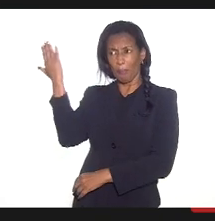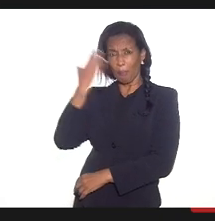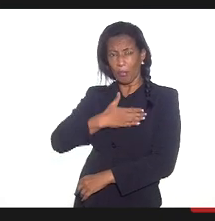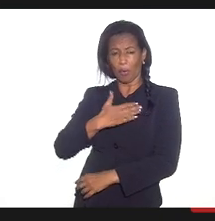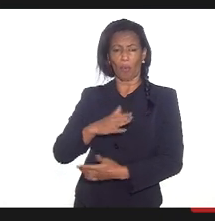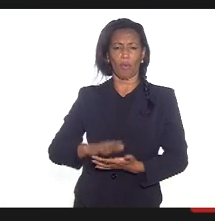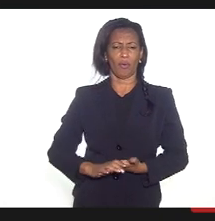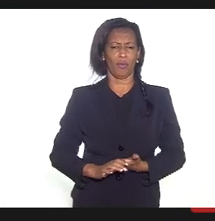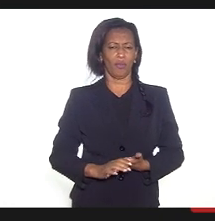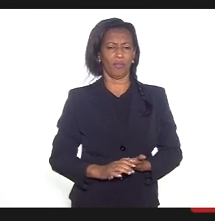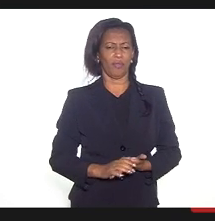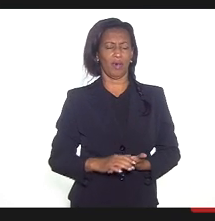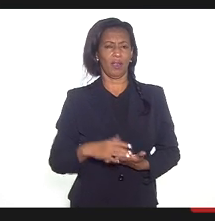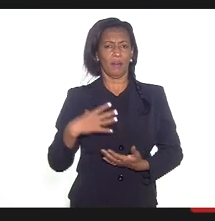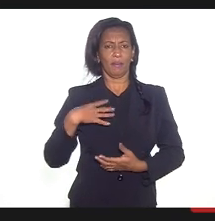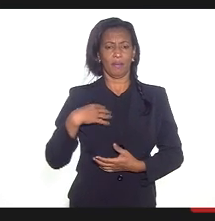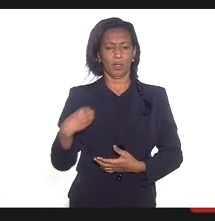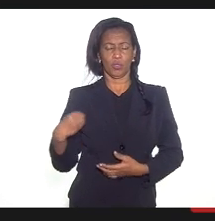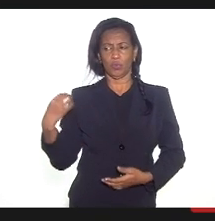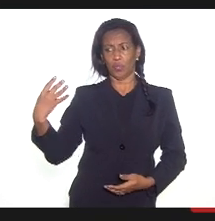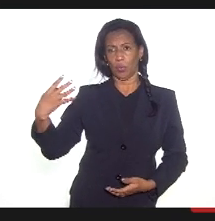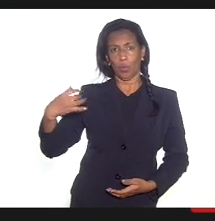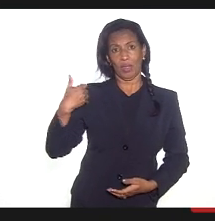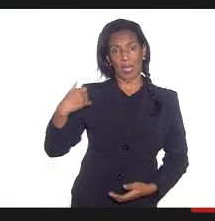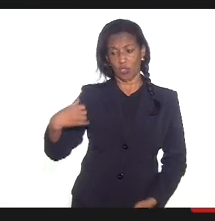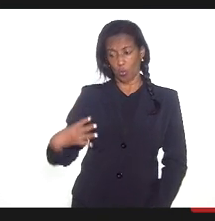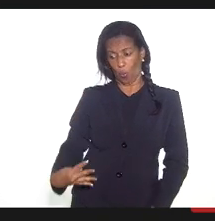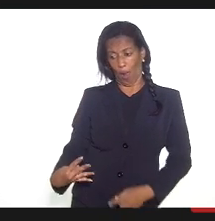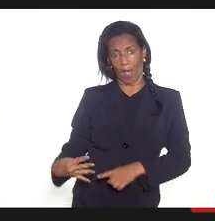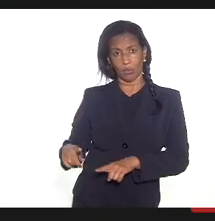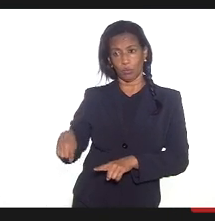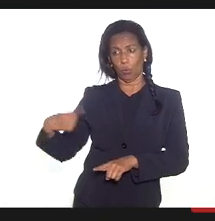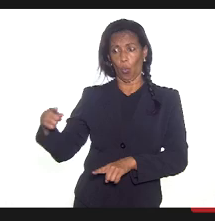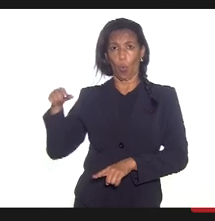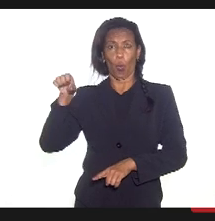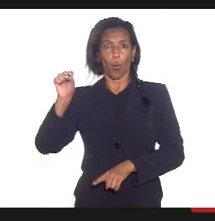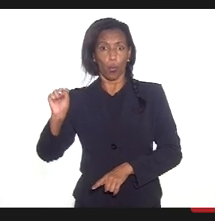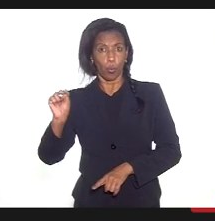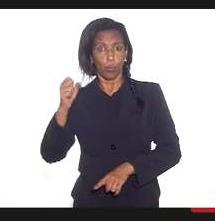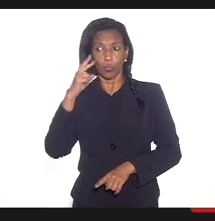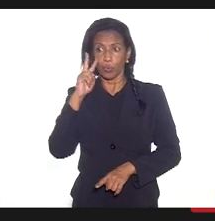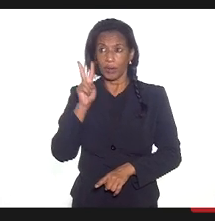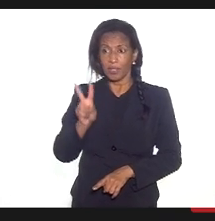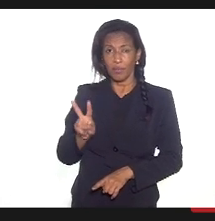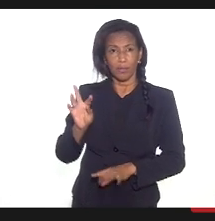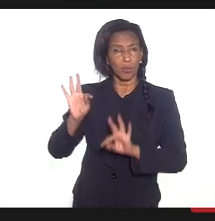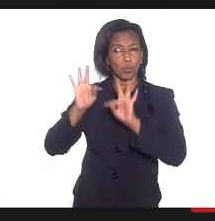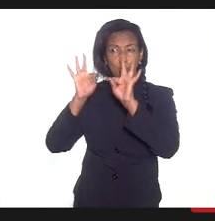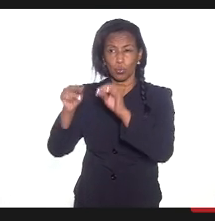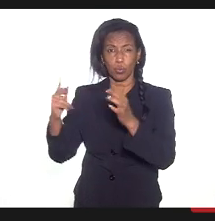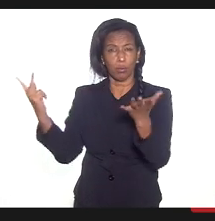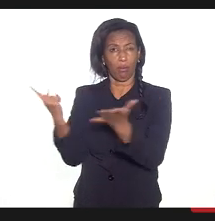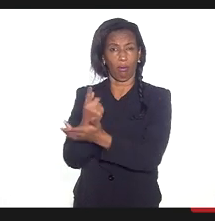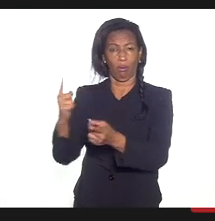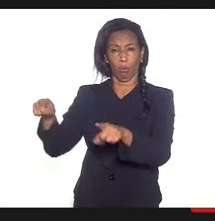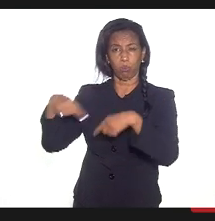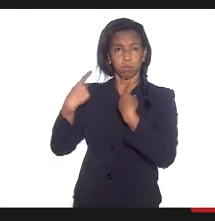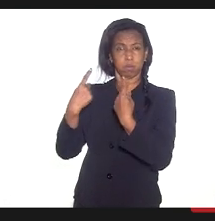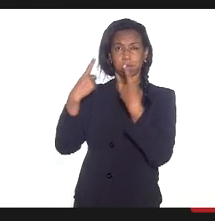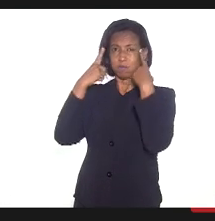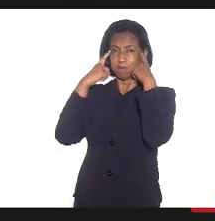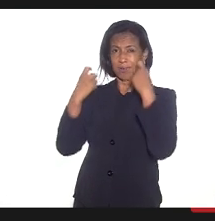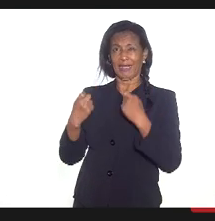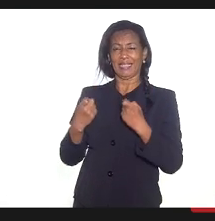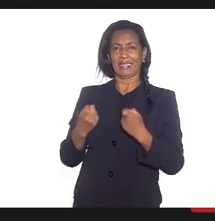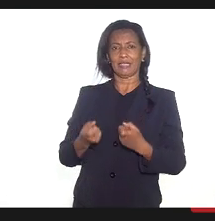meus filhos, na época tinha 4 e outro tinha 8 anos, que presenciaram toda a cena, não